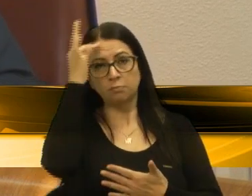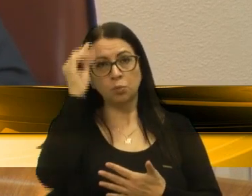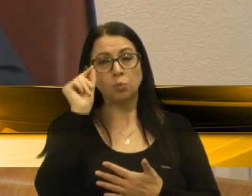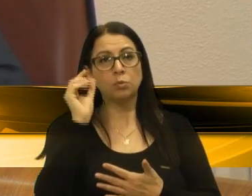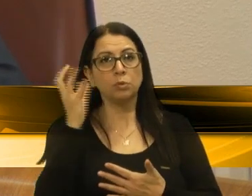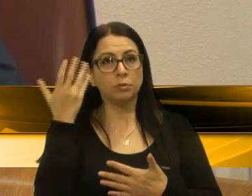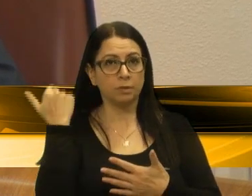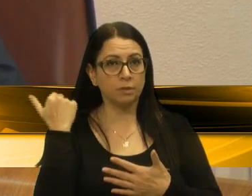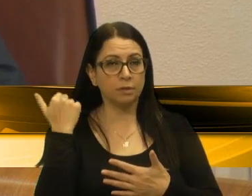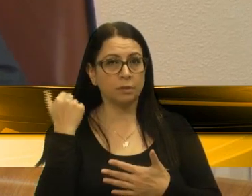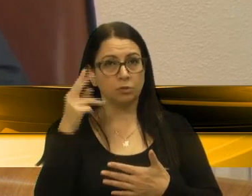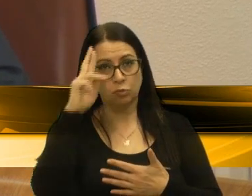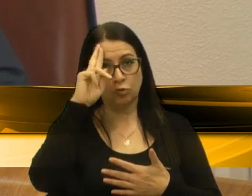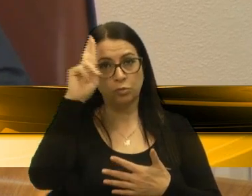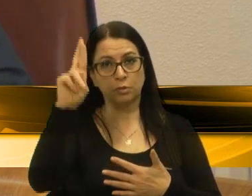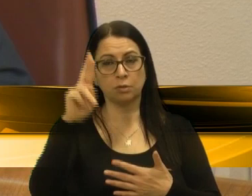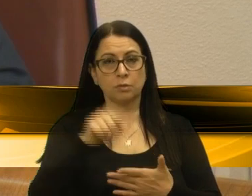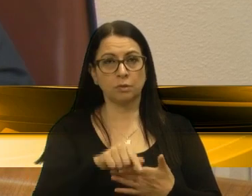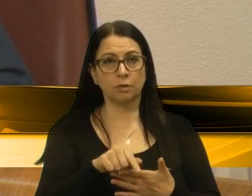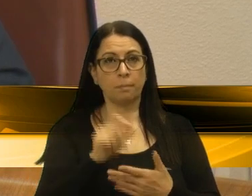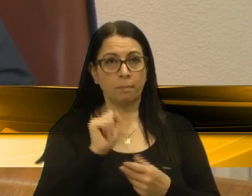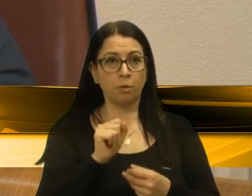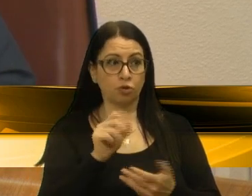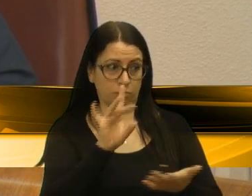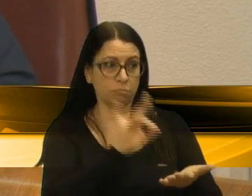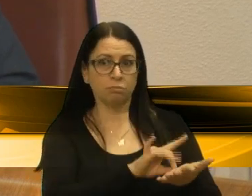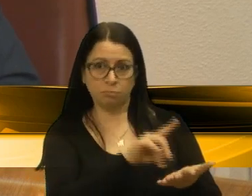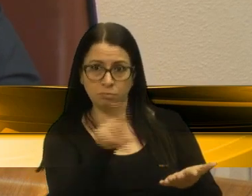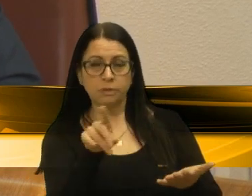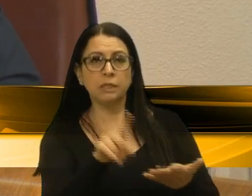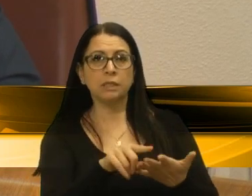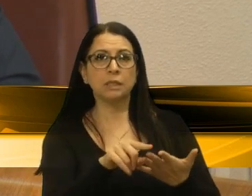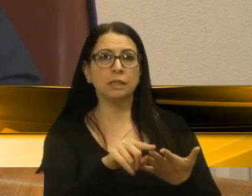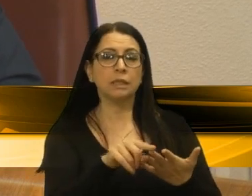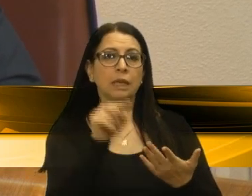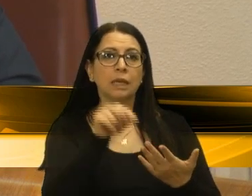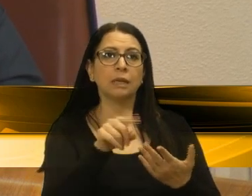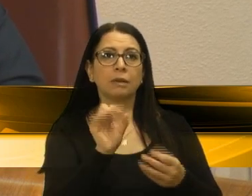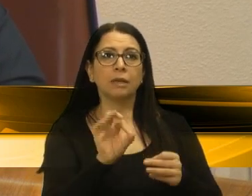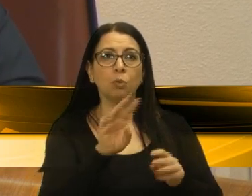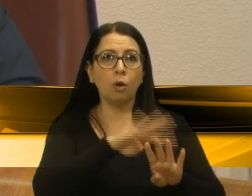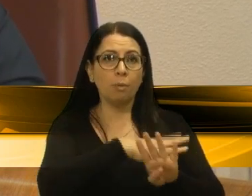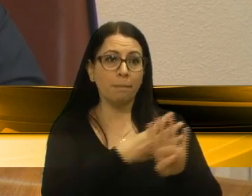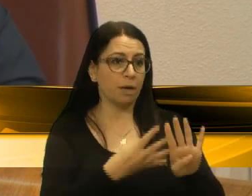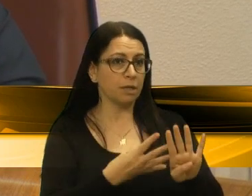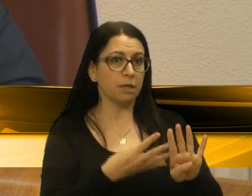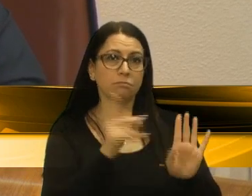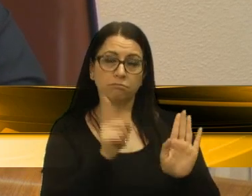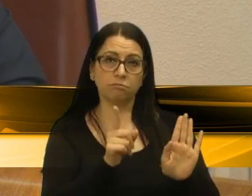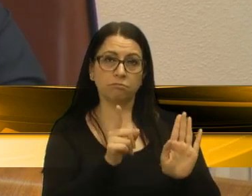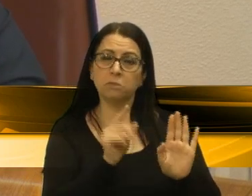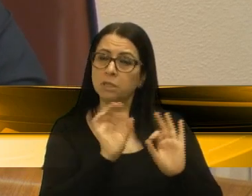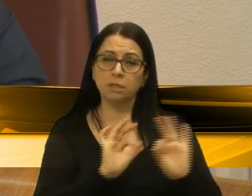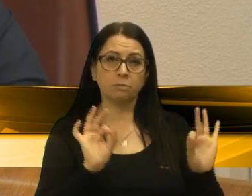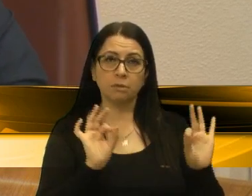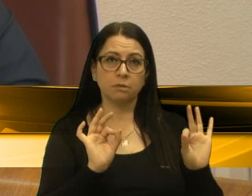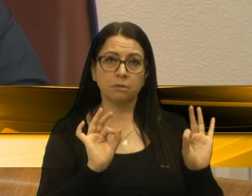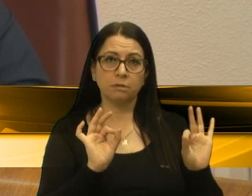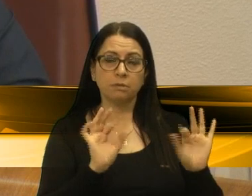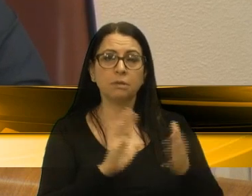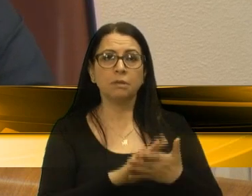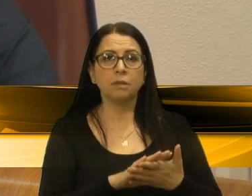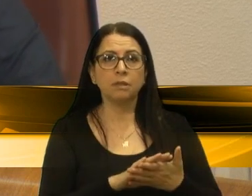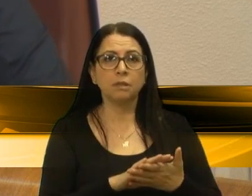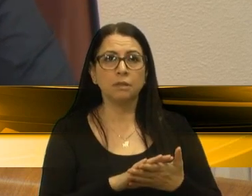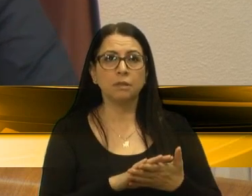número de passageiros. Coisa que a Visate disponibilizou para nós com muita dificuldade em 2017. Quer dizer, por que eu, como secretário,